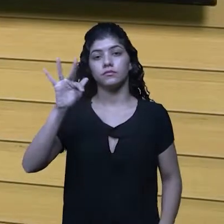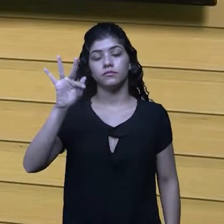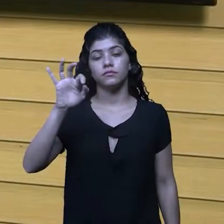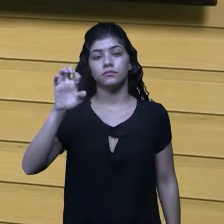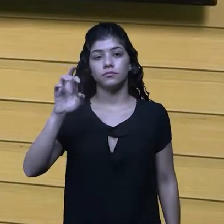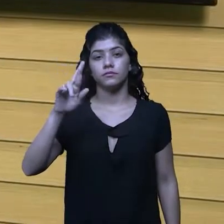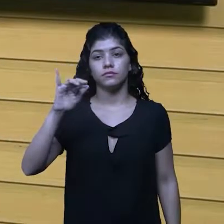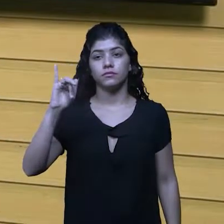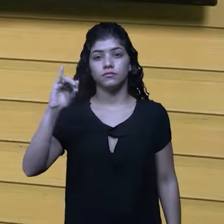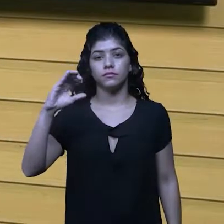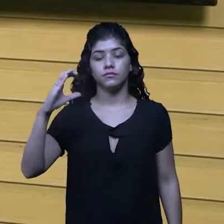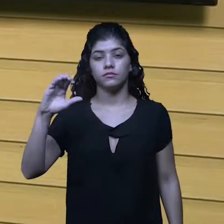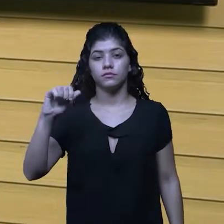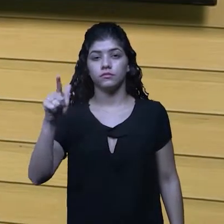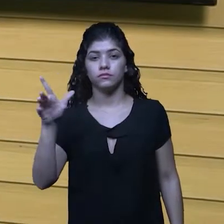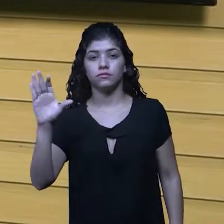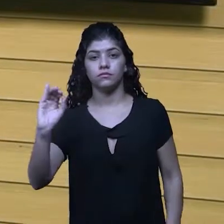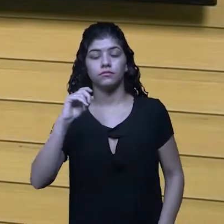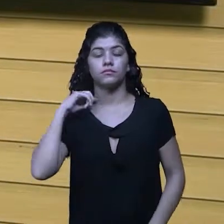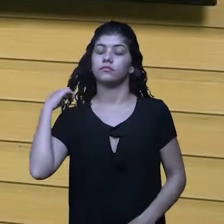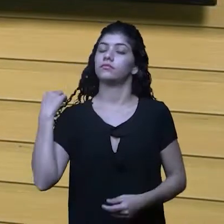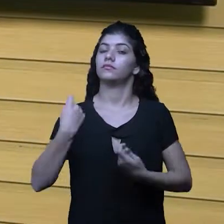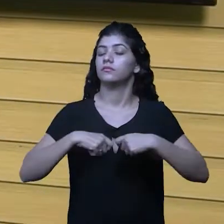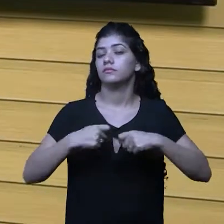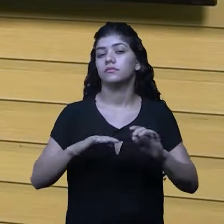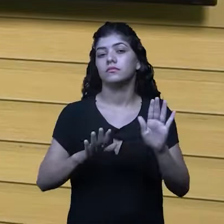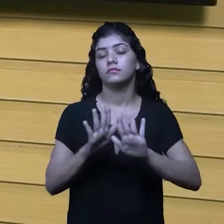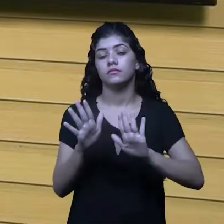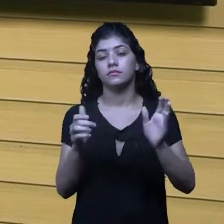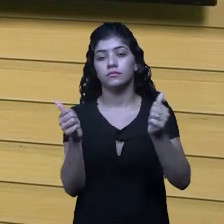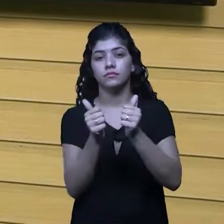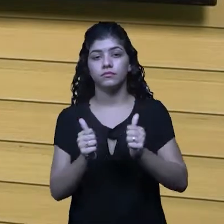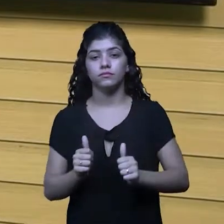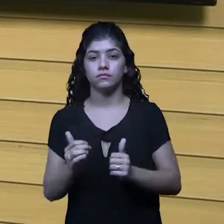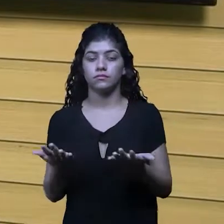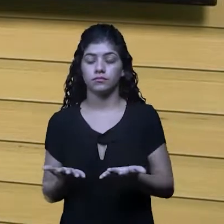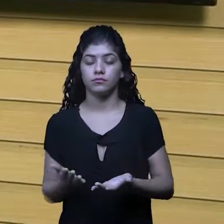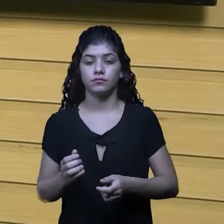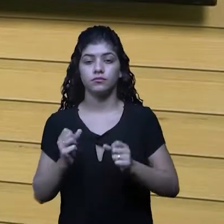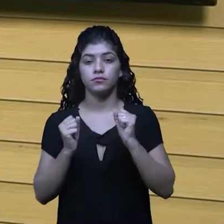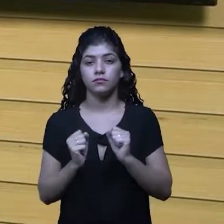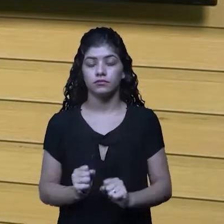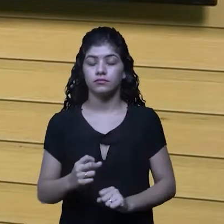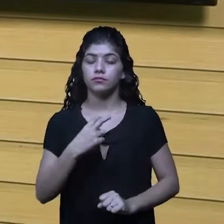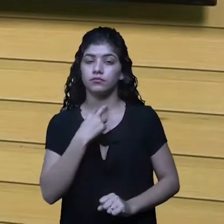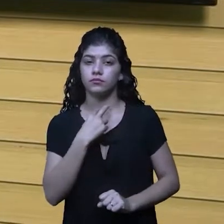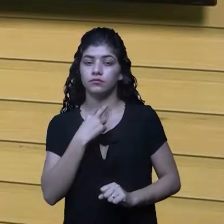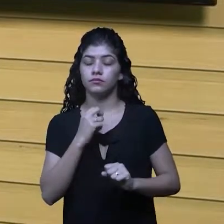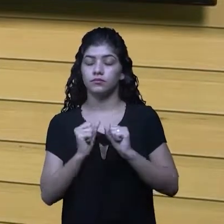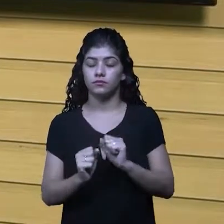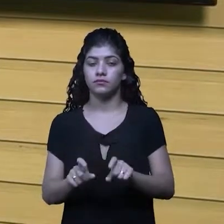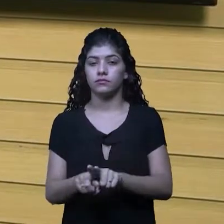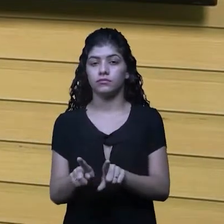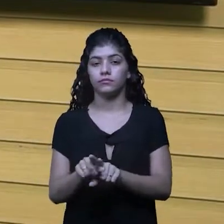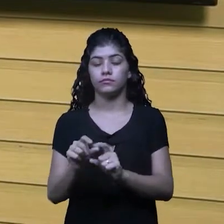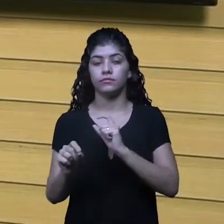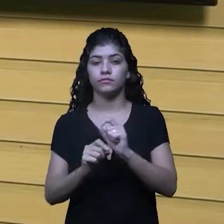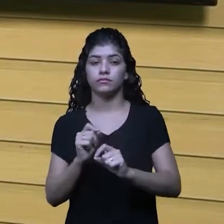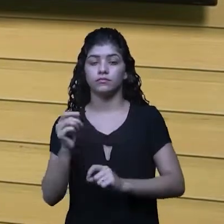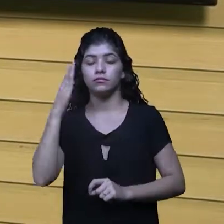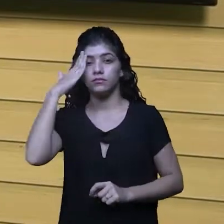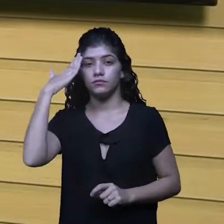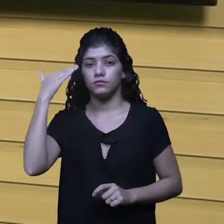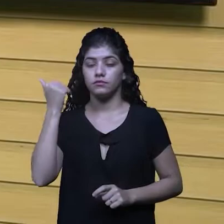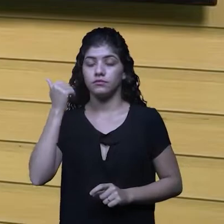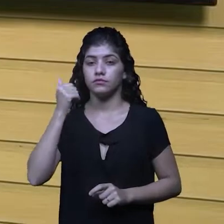aferição. Claro, não há a necessidade de verificar isso logo. Pode sim ser feito para